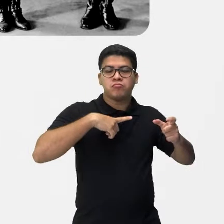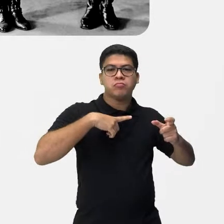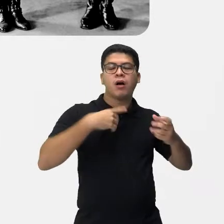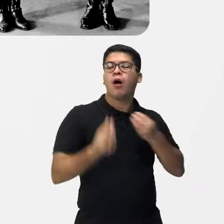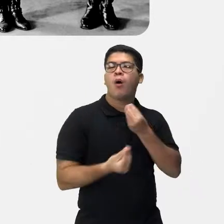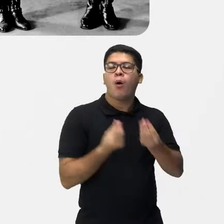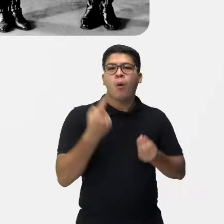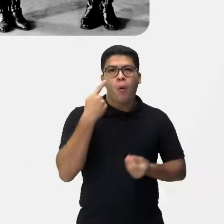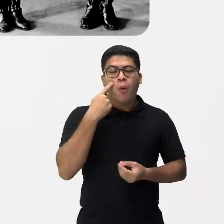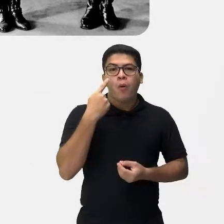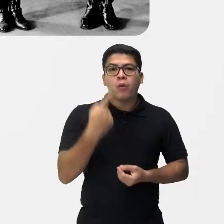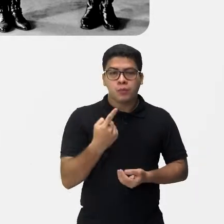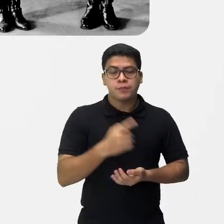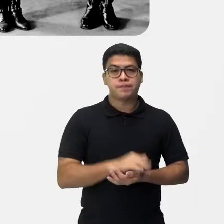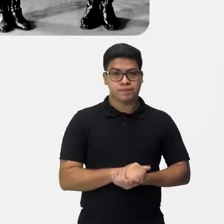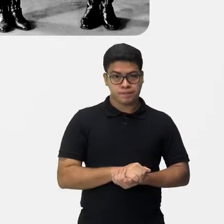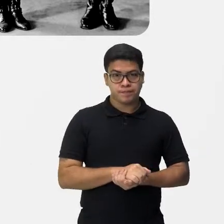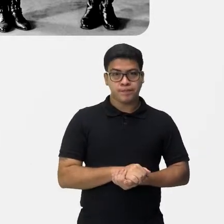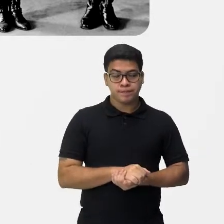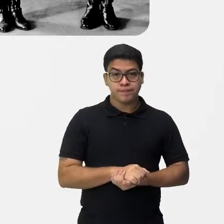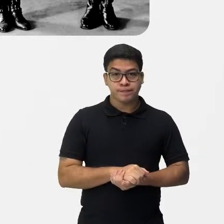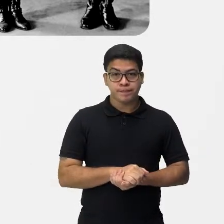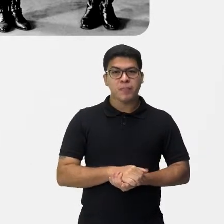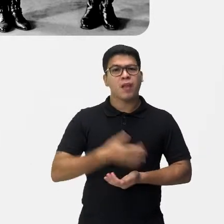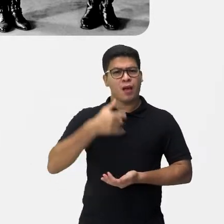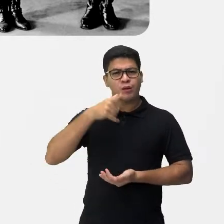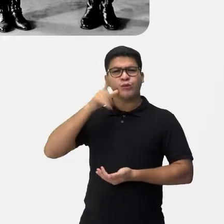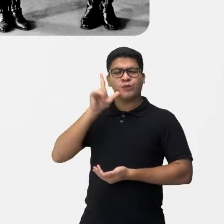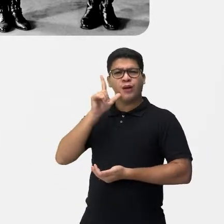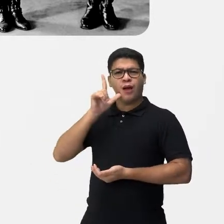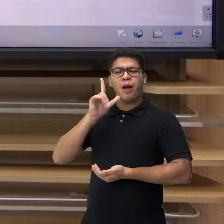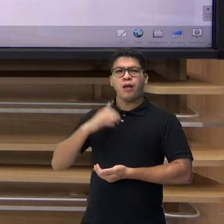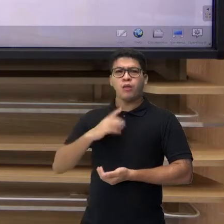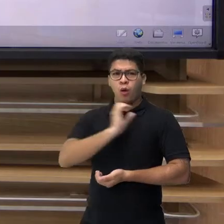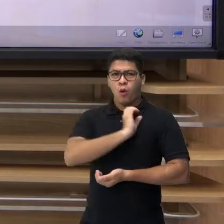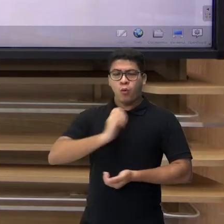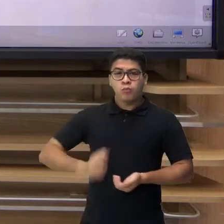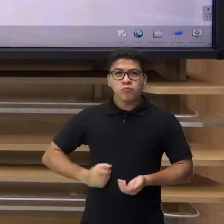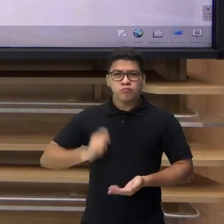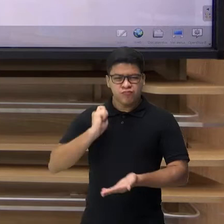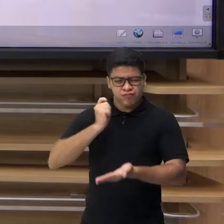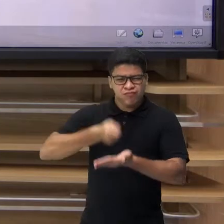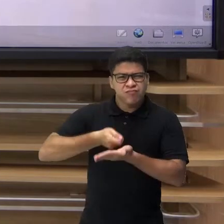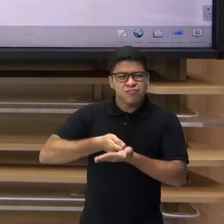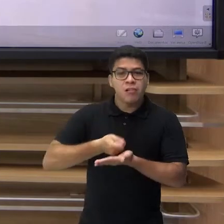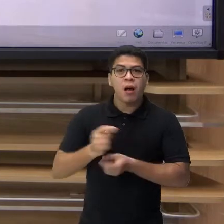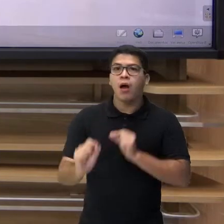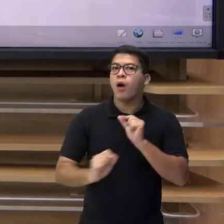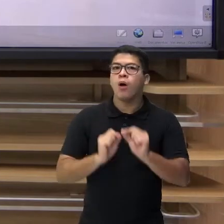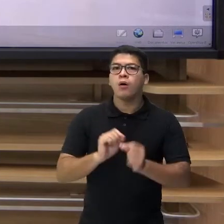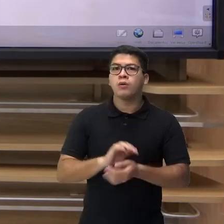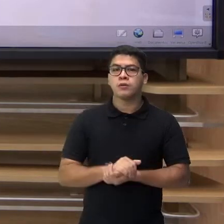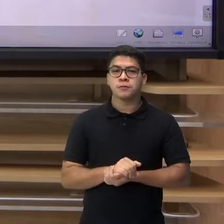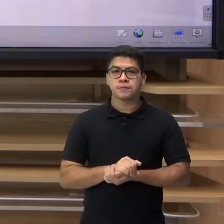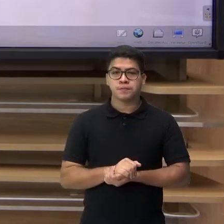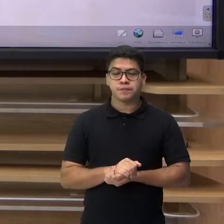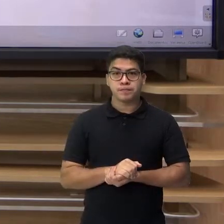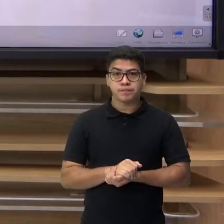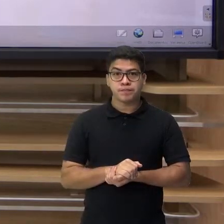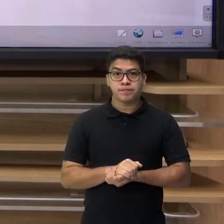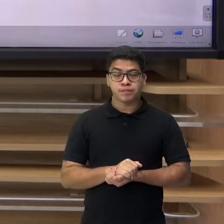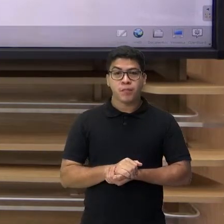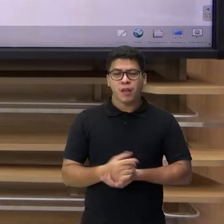ditatorial, como nós vimos também anteriormente, né? Então, o descontentamento dos alemães se assemelhava